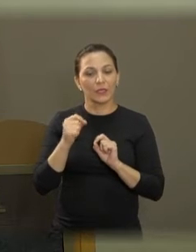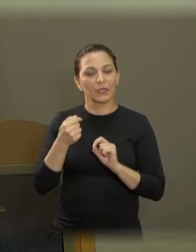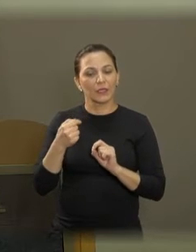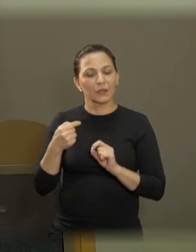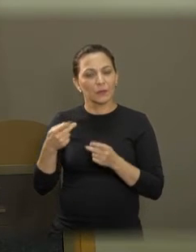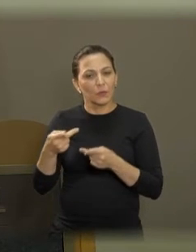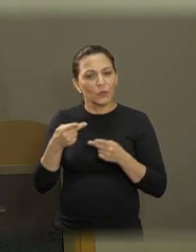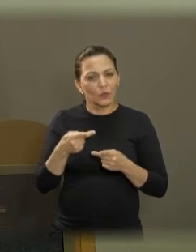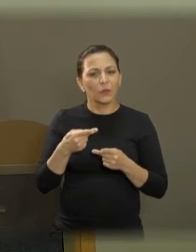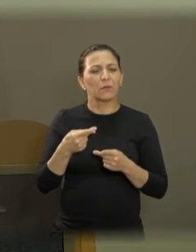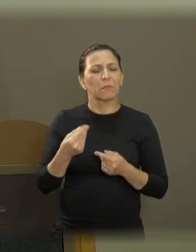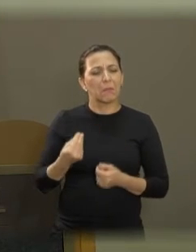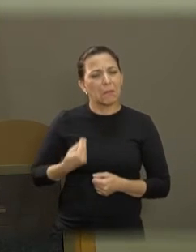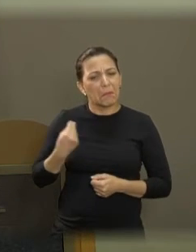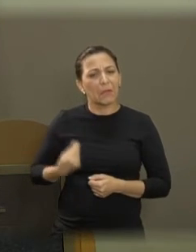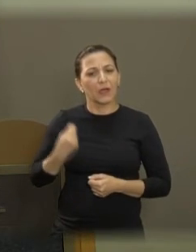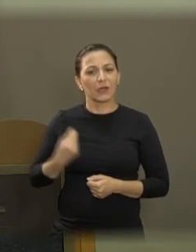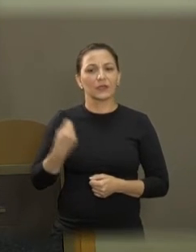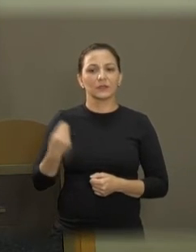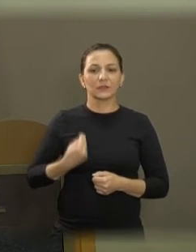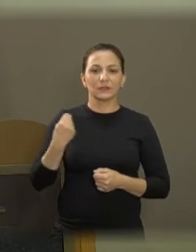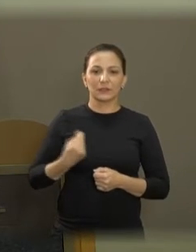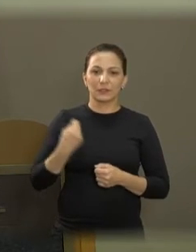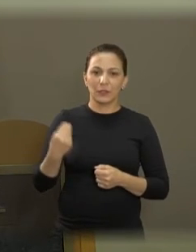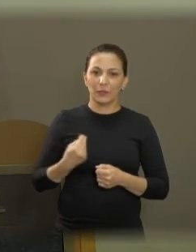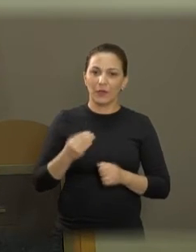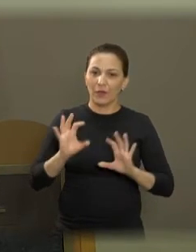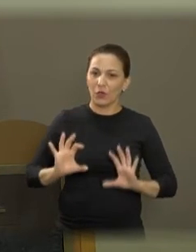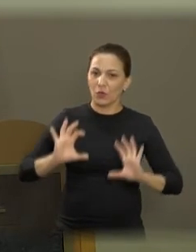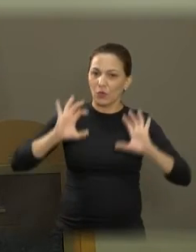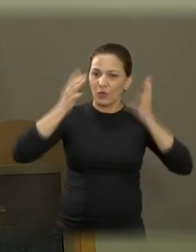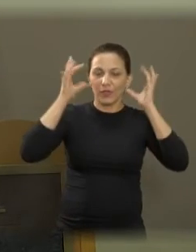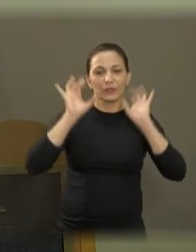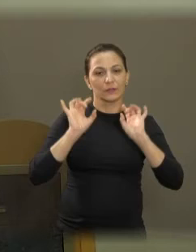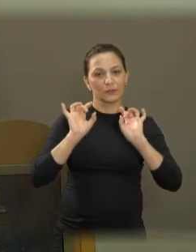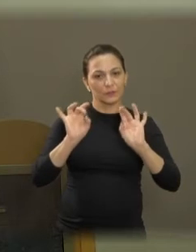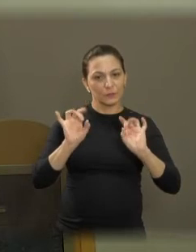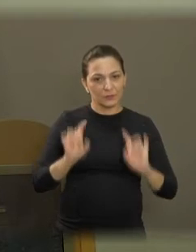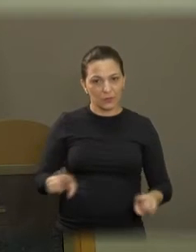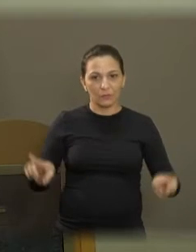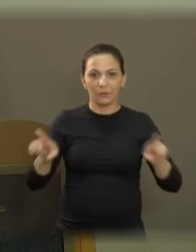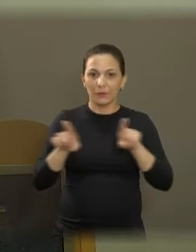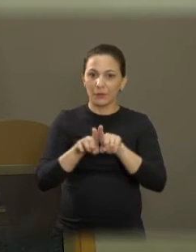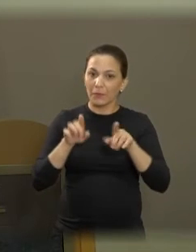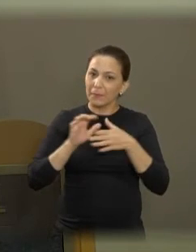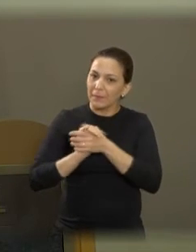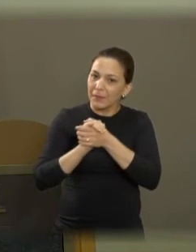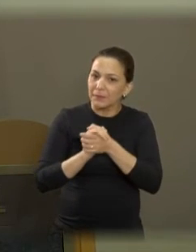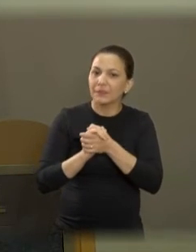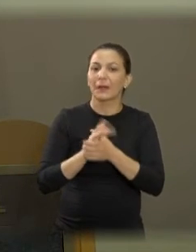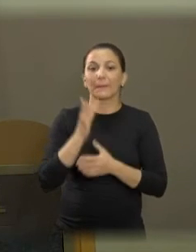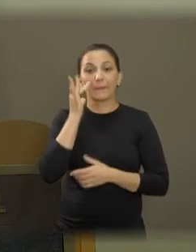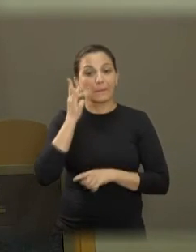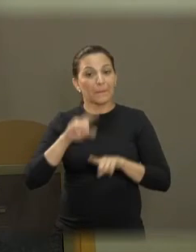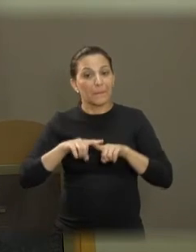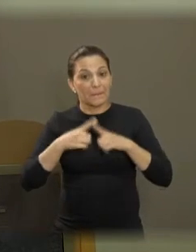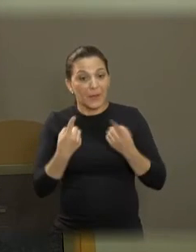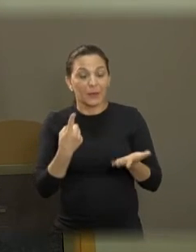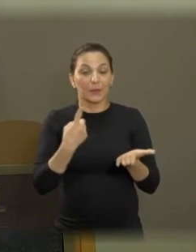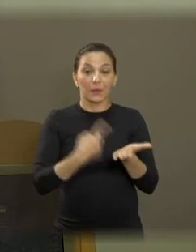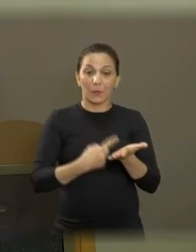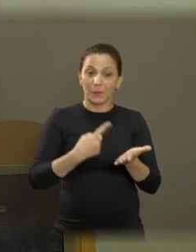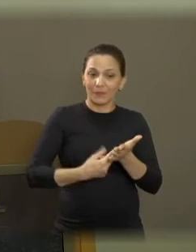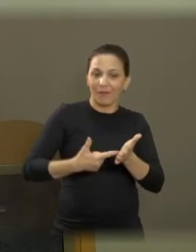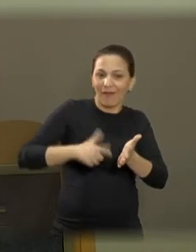convite, era o de participar desta merecida e tão importante cerimônia, bem como parabenizá-lo pessoalmente, mas devido a